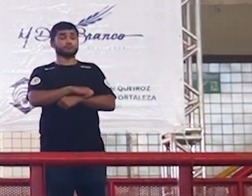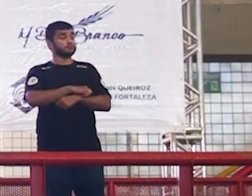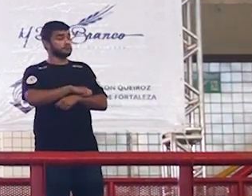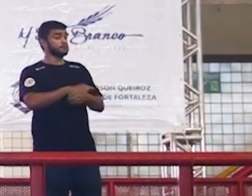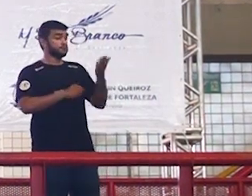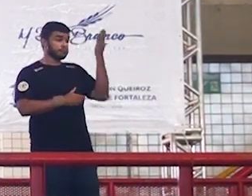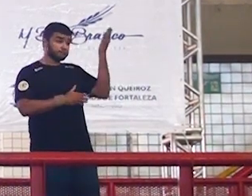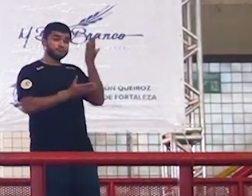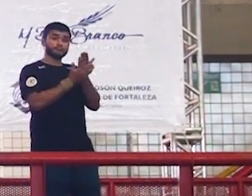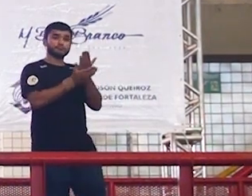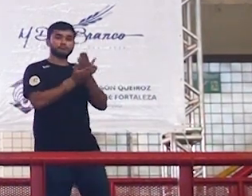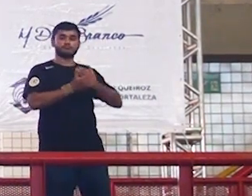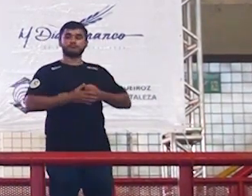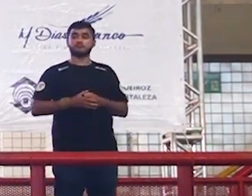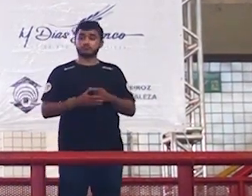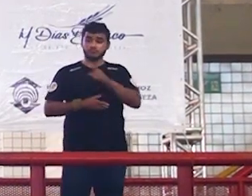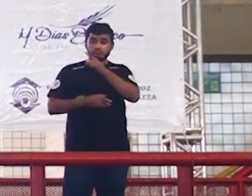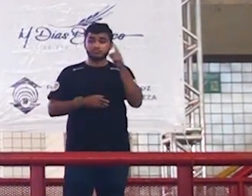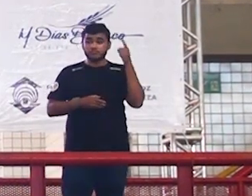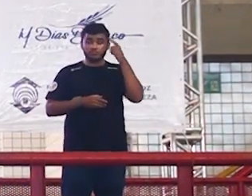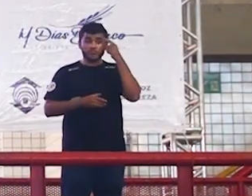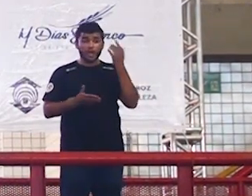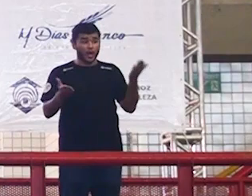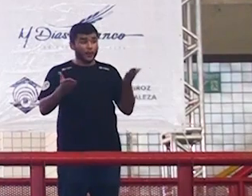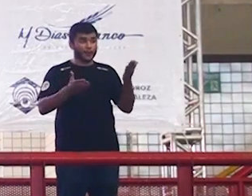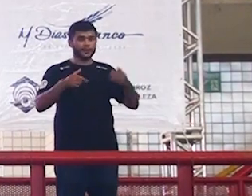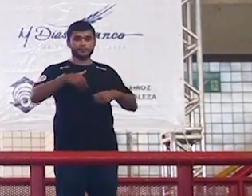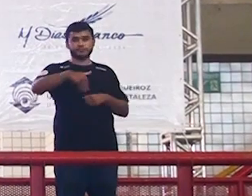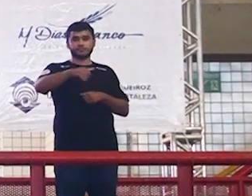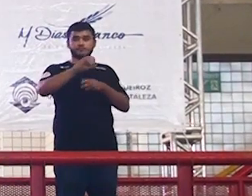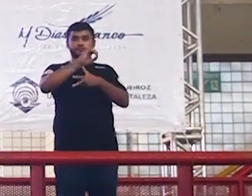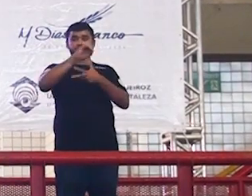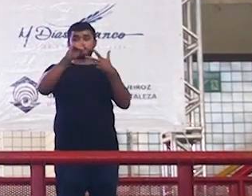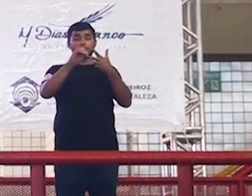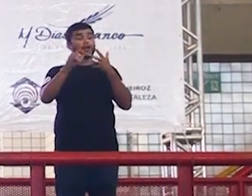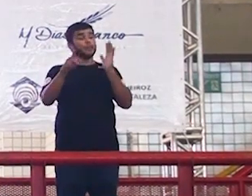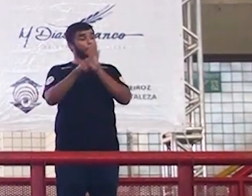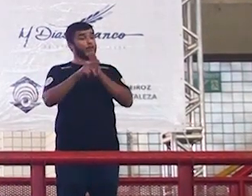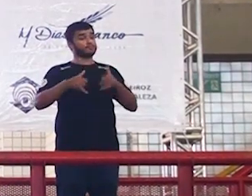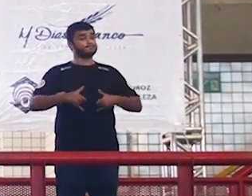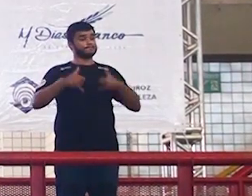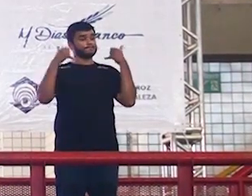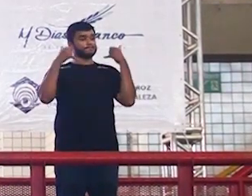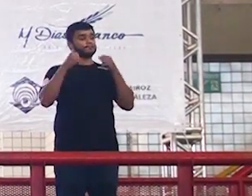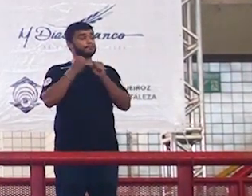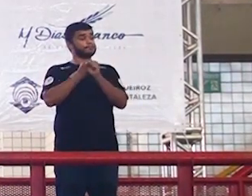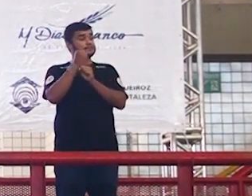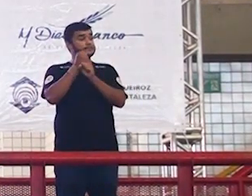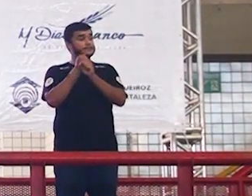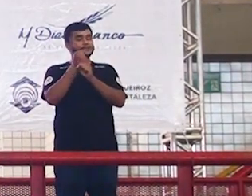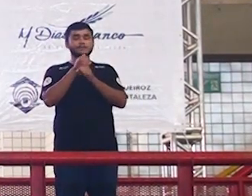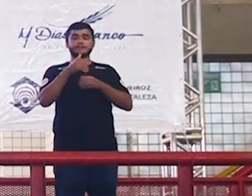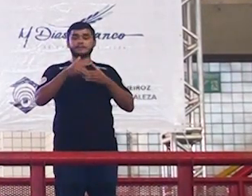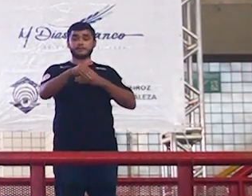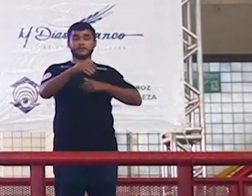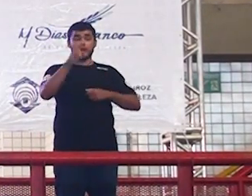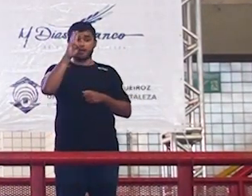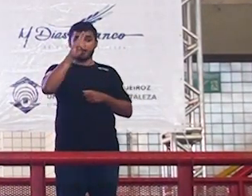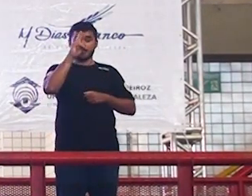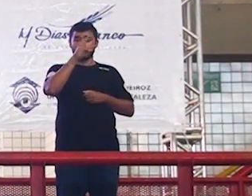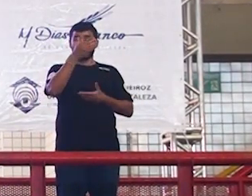galera, não se esqueça, é ano de aniversário do Enem. Depois do que aconteceu com essa redação de